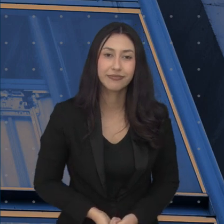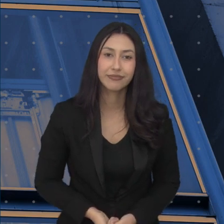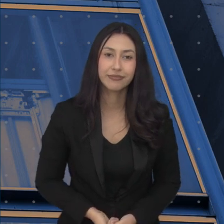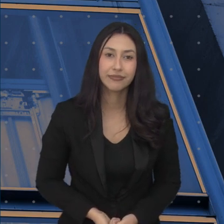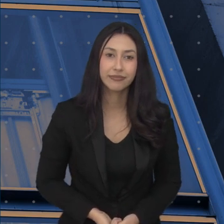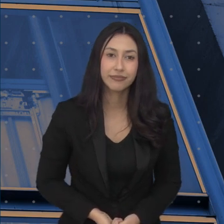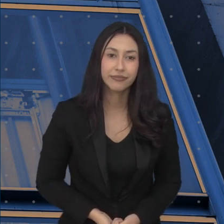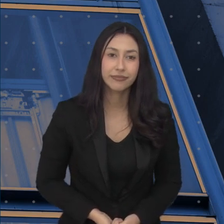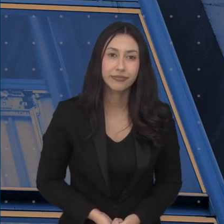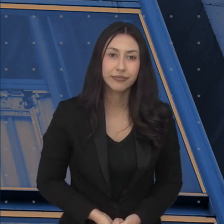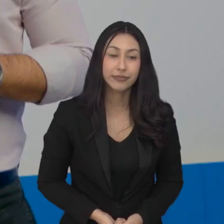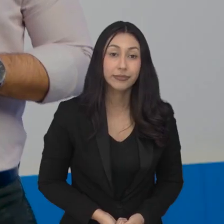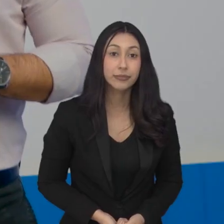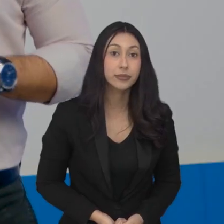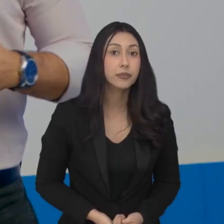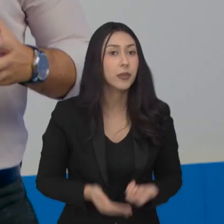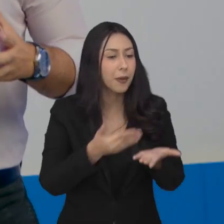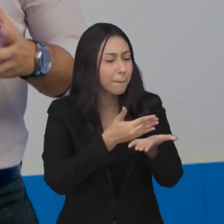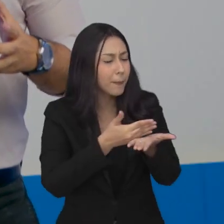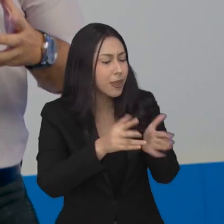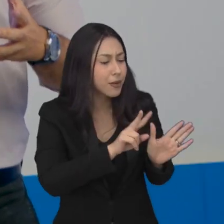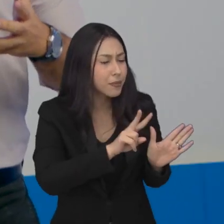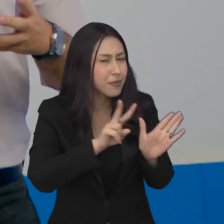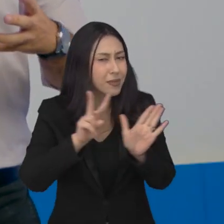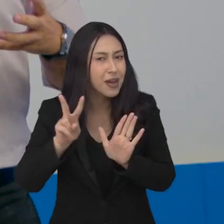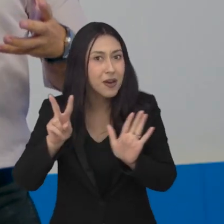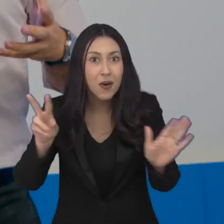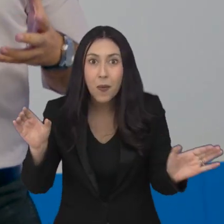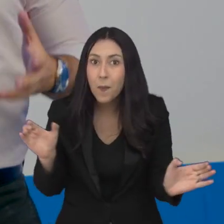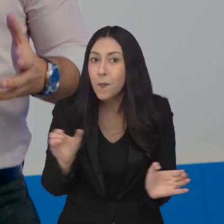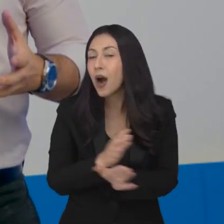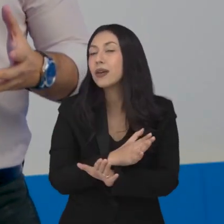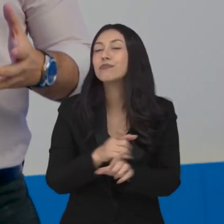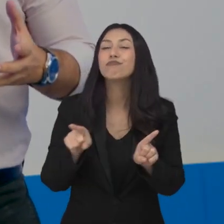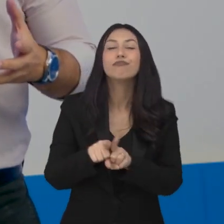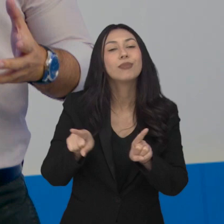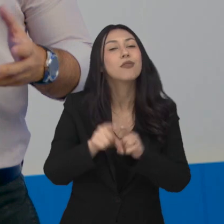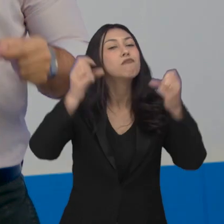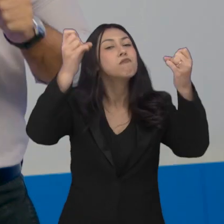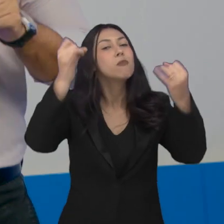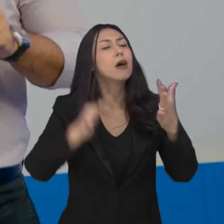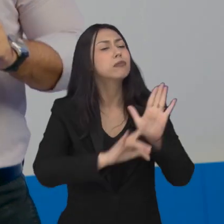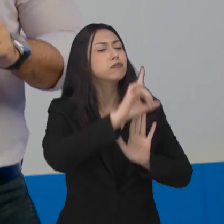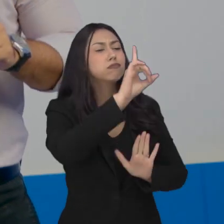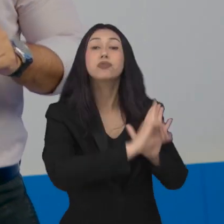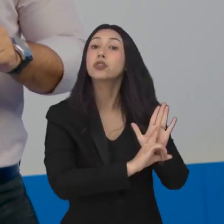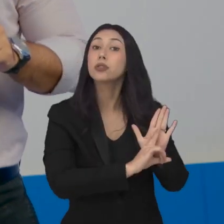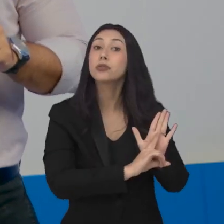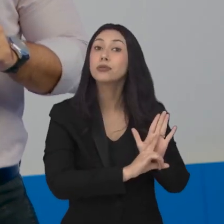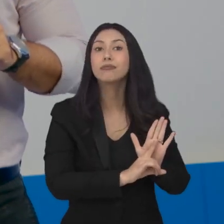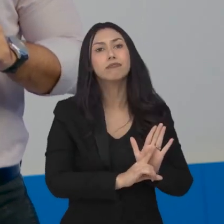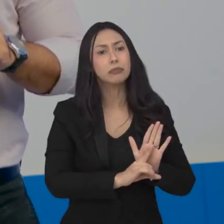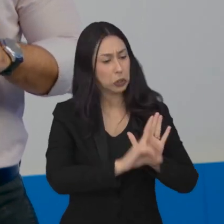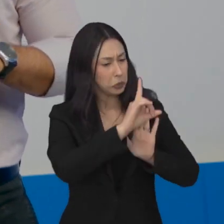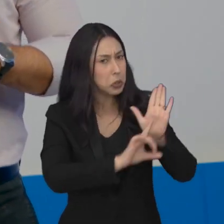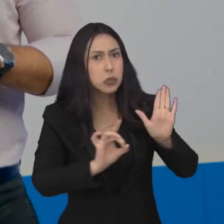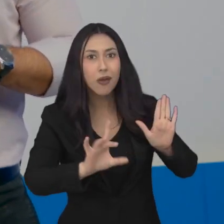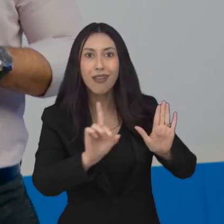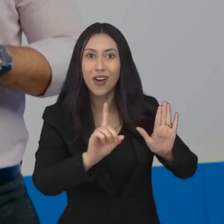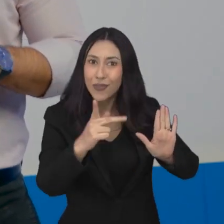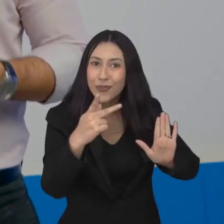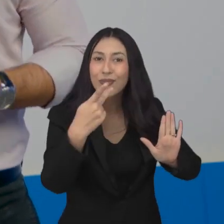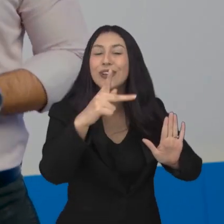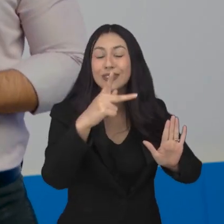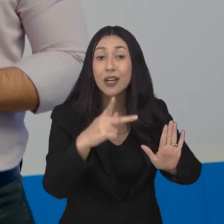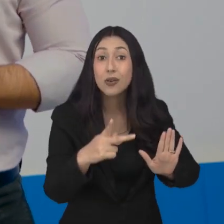centro. E para o começo da semana ficar completo, a gente também fala de direitos aqui no Boletim. Ou melhor, o